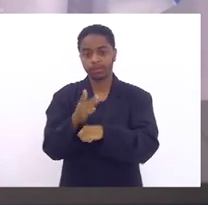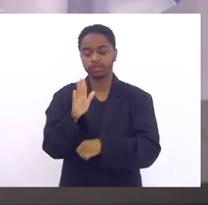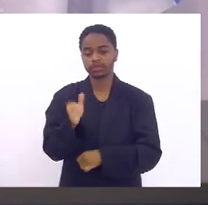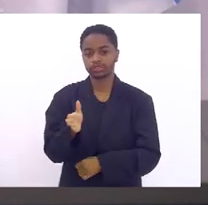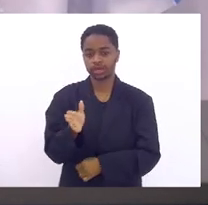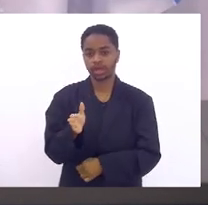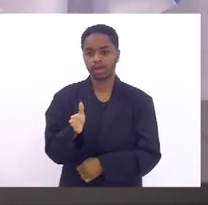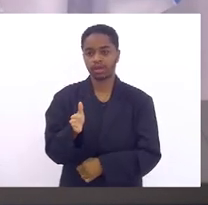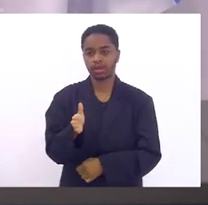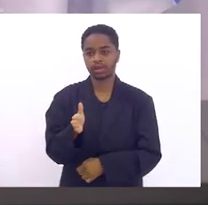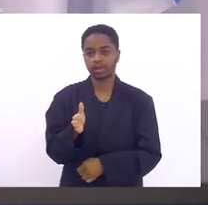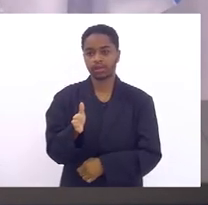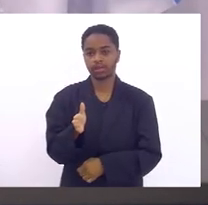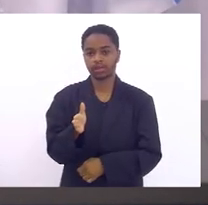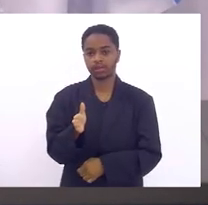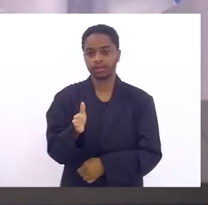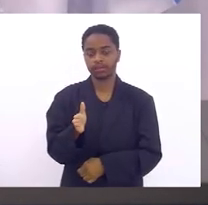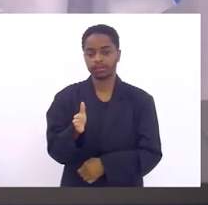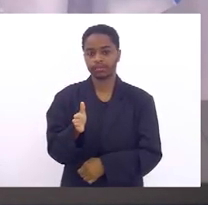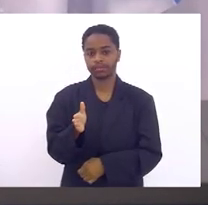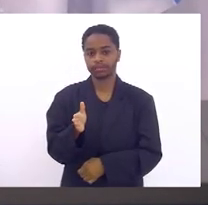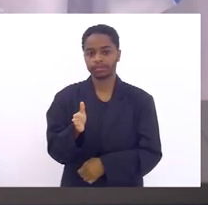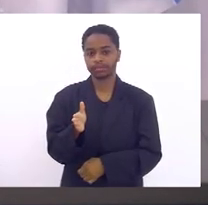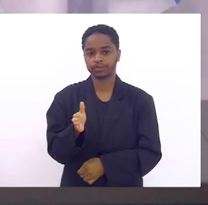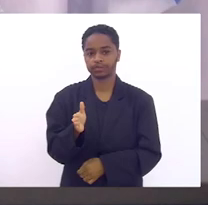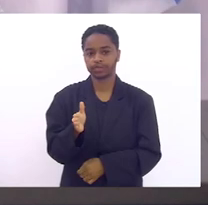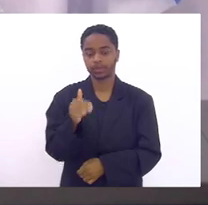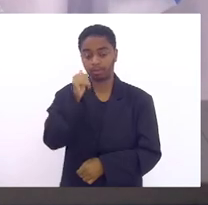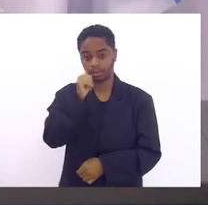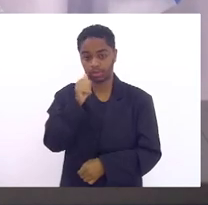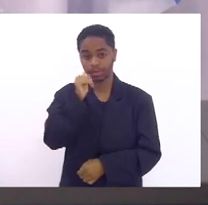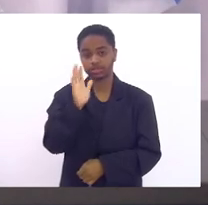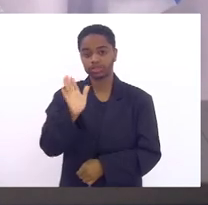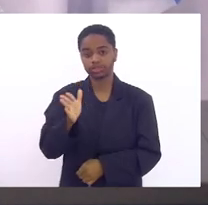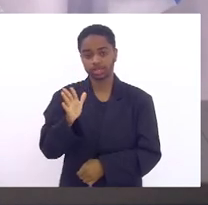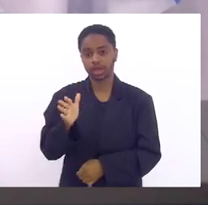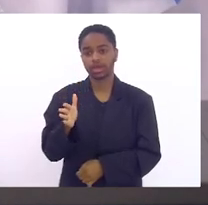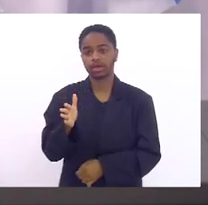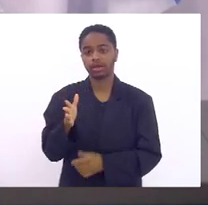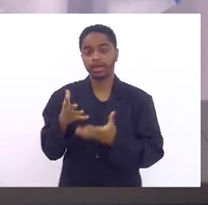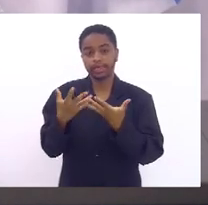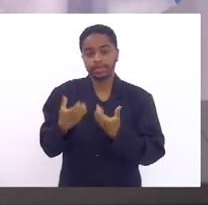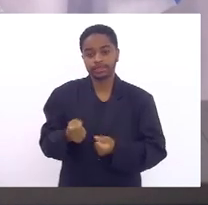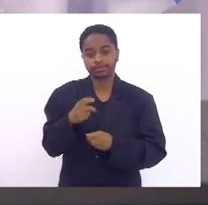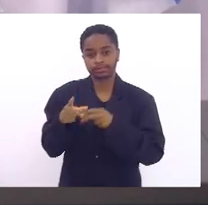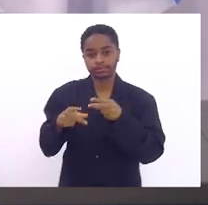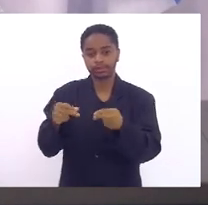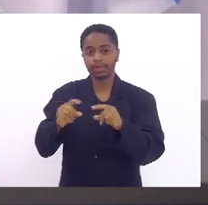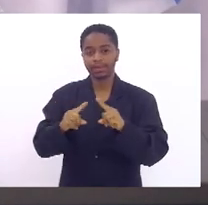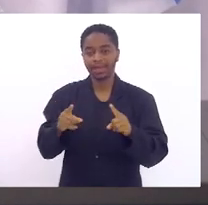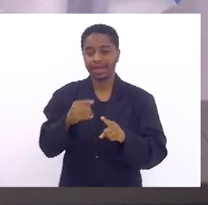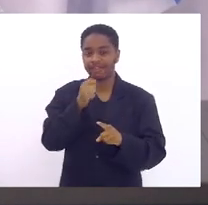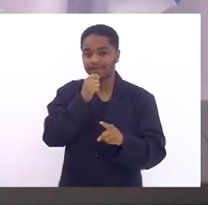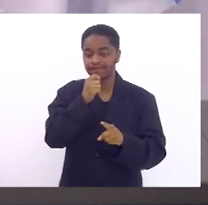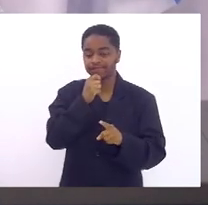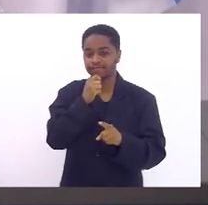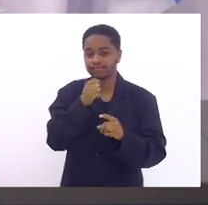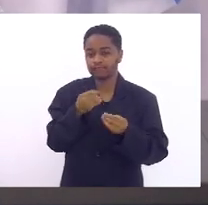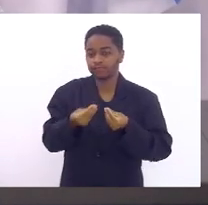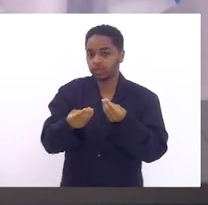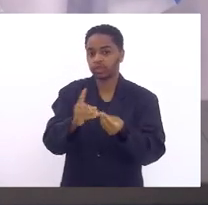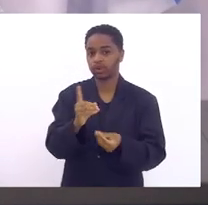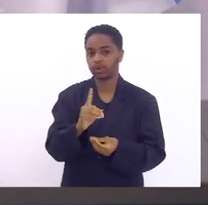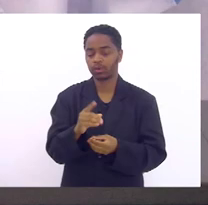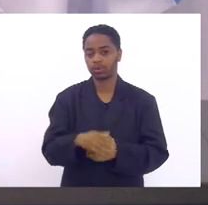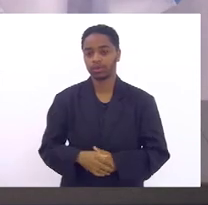eh eh Essas mulheres já tinham sido beneficiadas mas não tinham sido ainda entregues então teremos